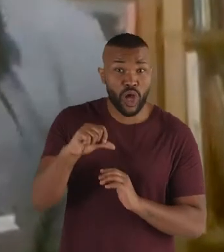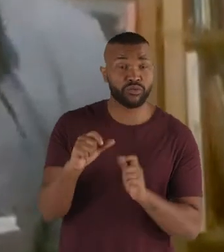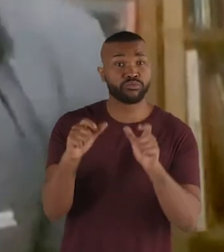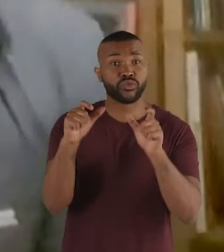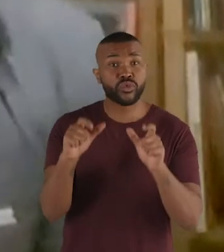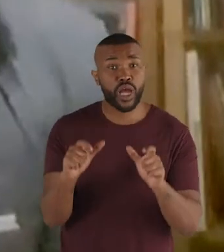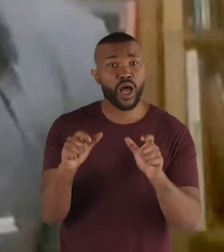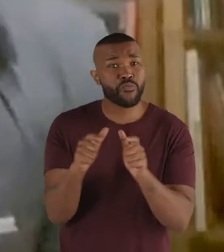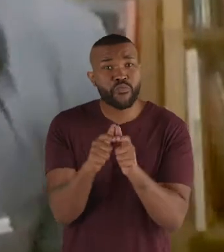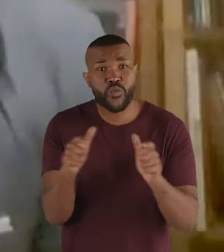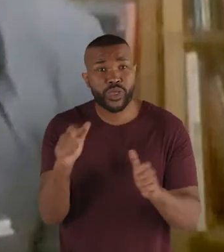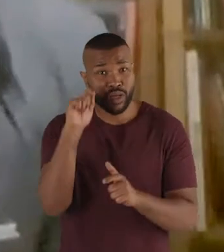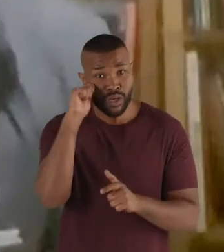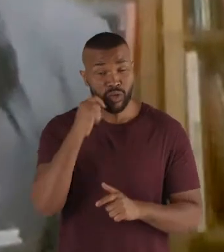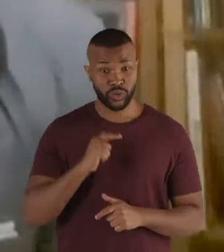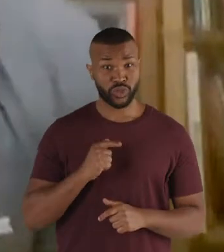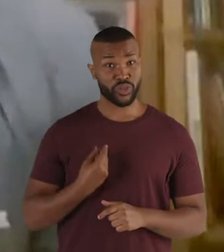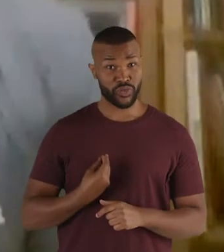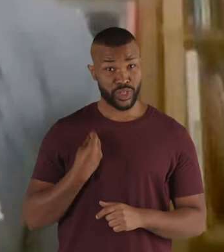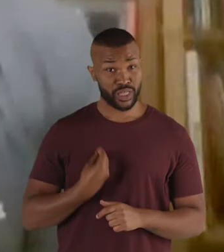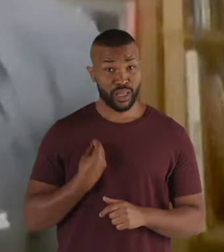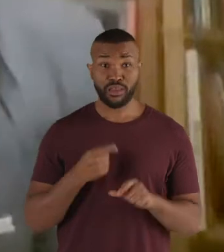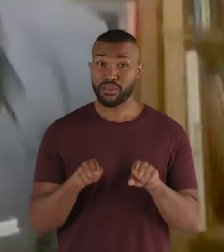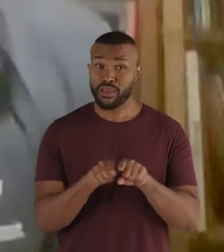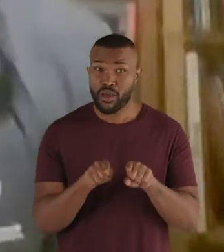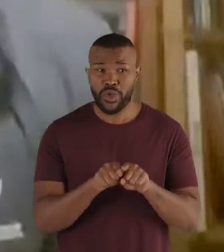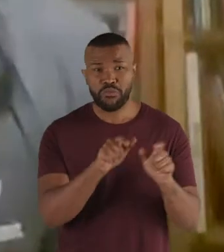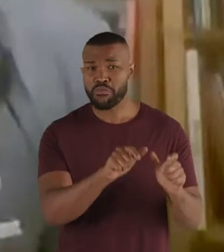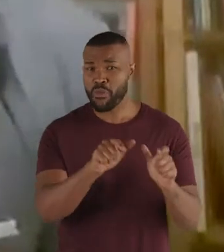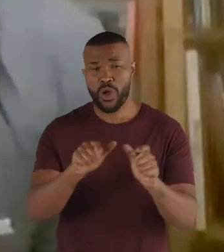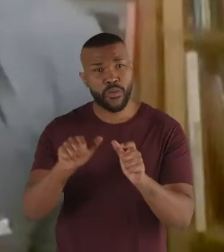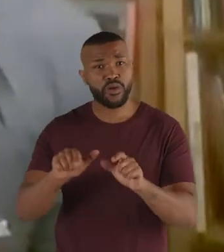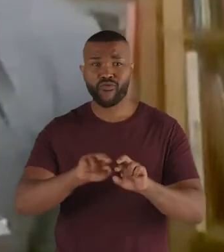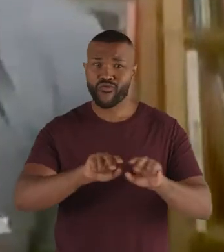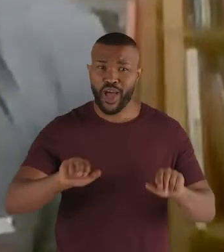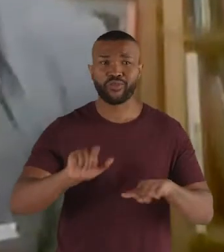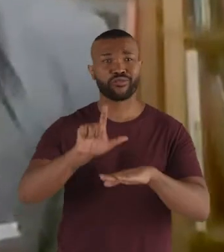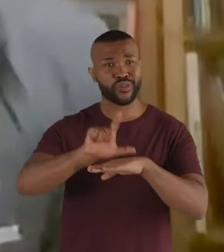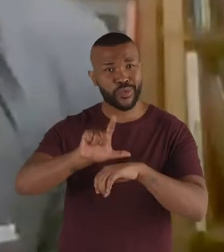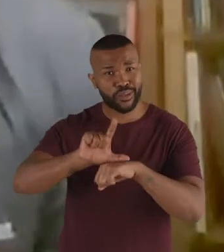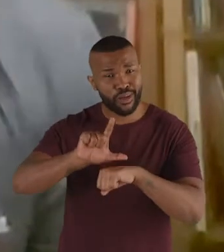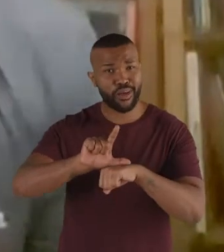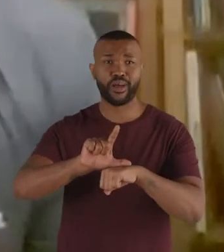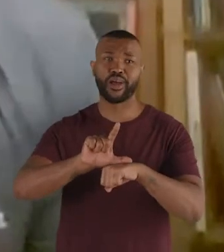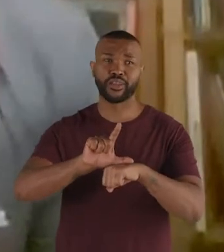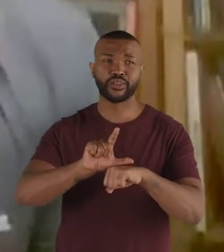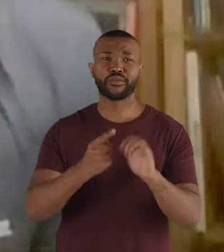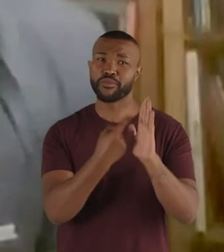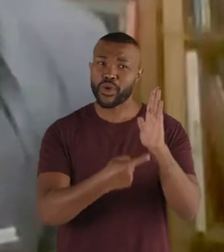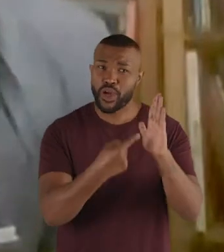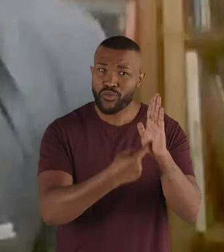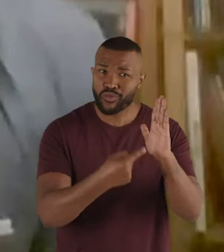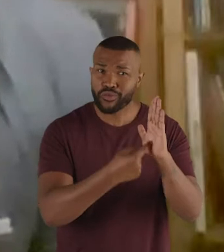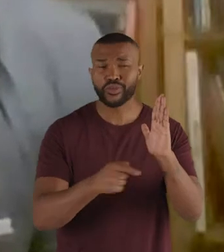ali era um local de predominância negra, entende? Assim como vários outros bairros, Liberdade, não é?